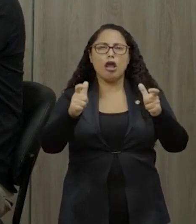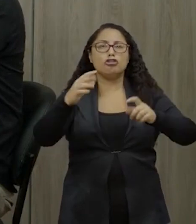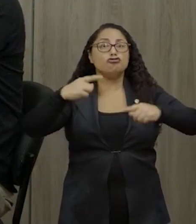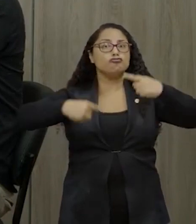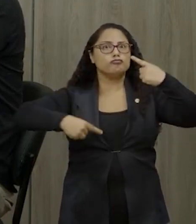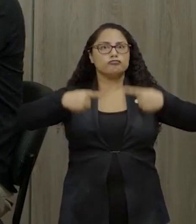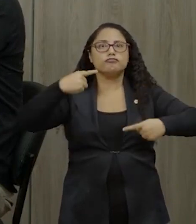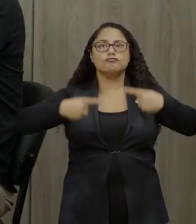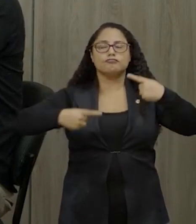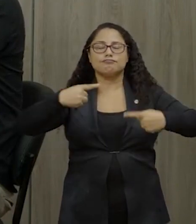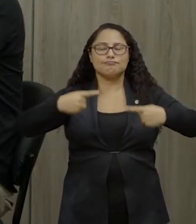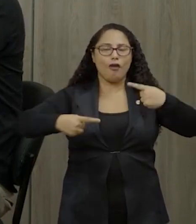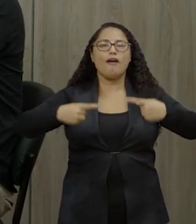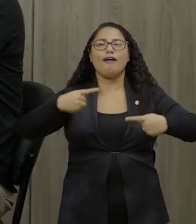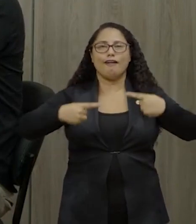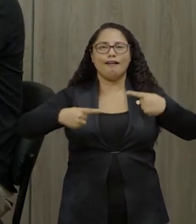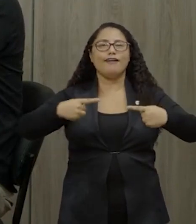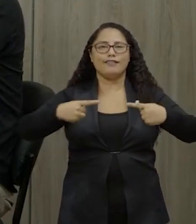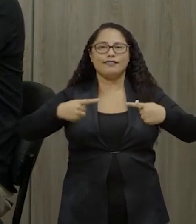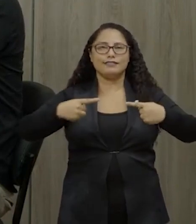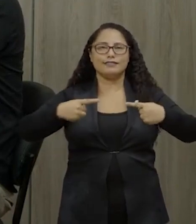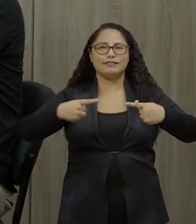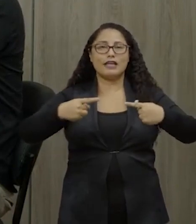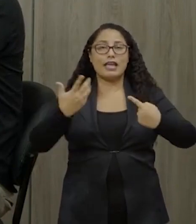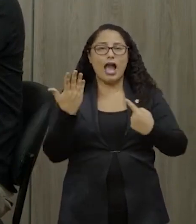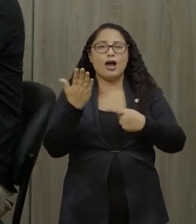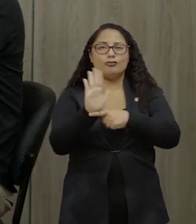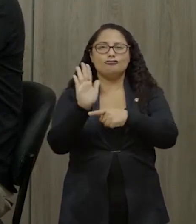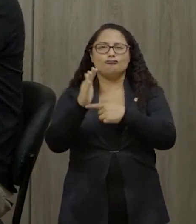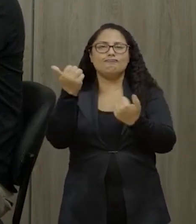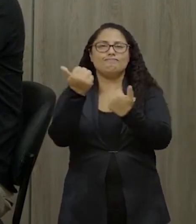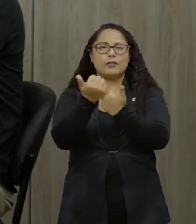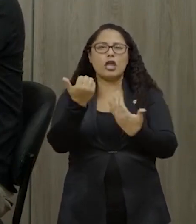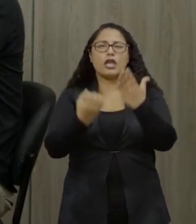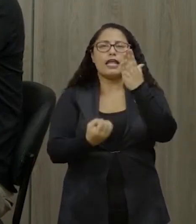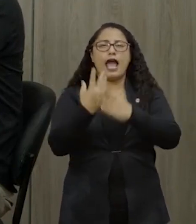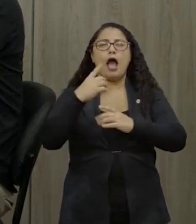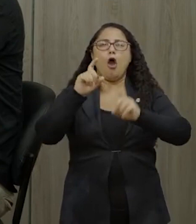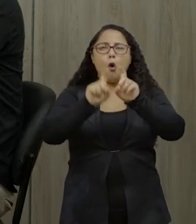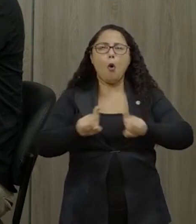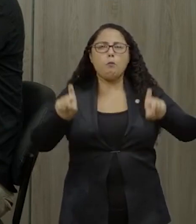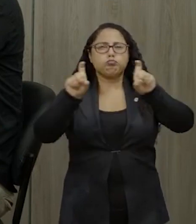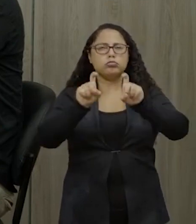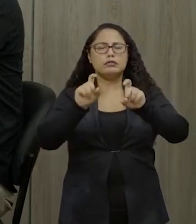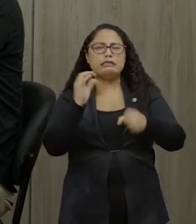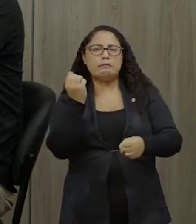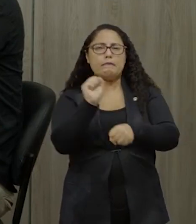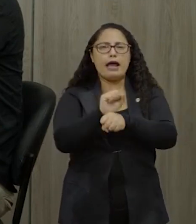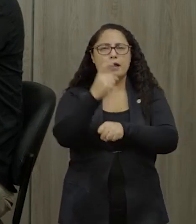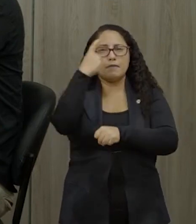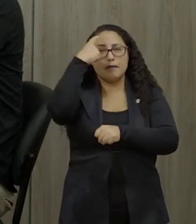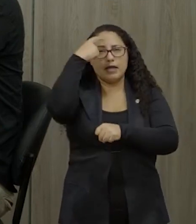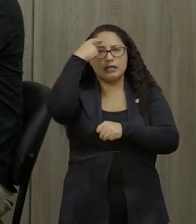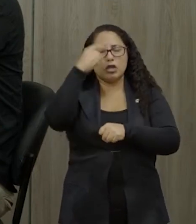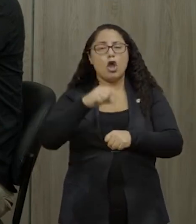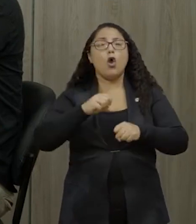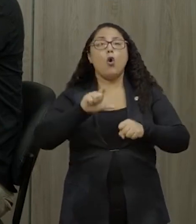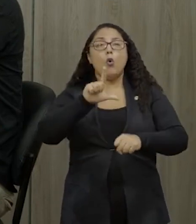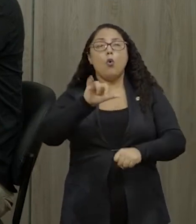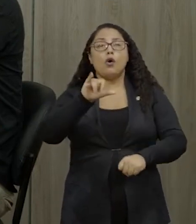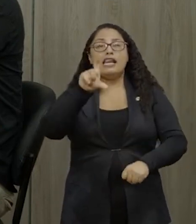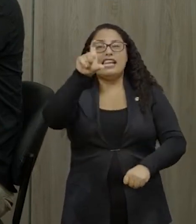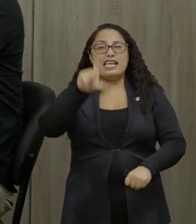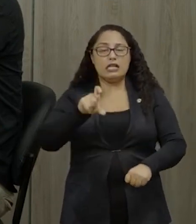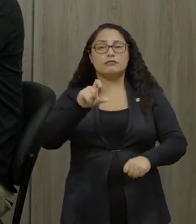fóruns aí, extremamente que auxiliaram, né, a construção de toda a computação. Se você parar para pensar, né, o Linux, né, que é um